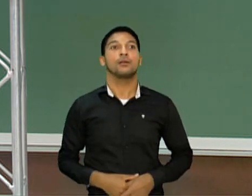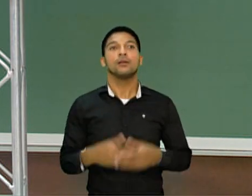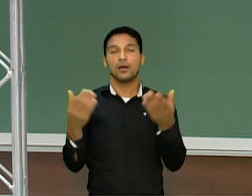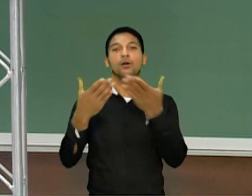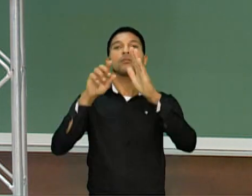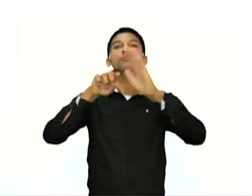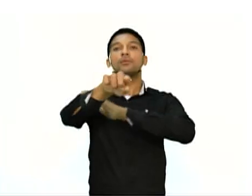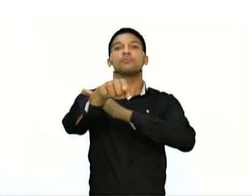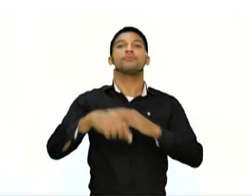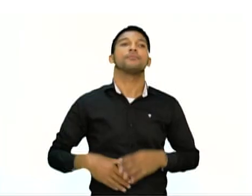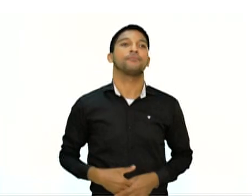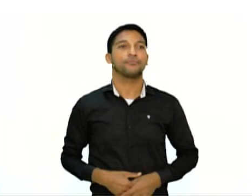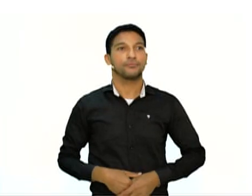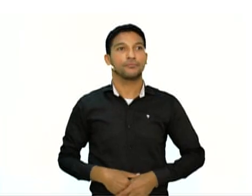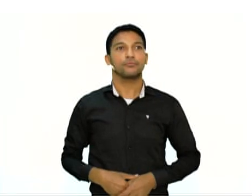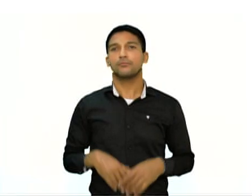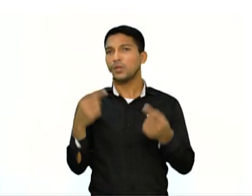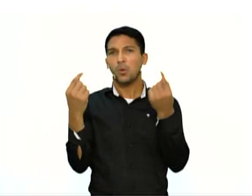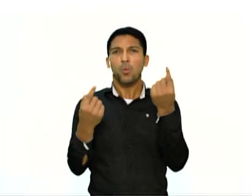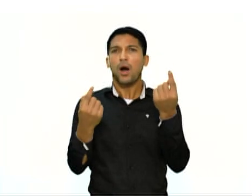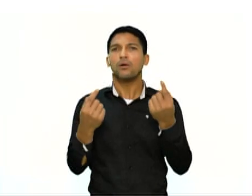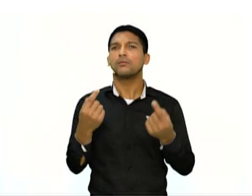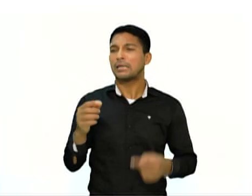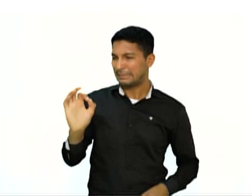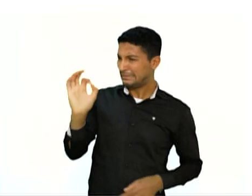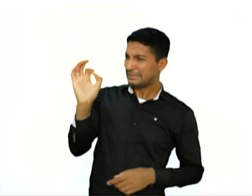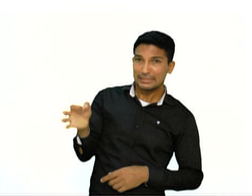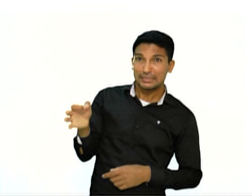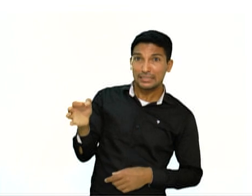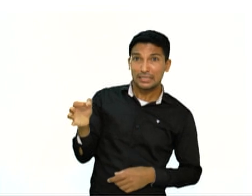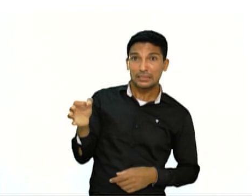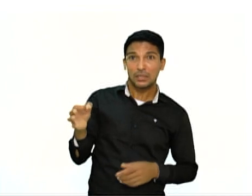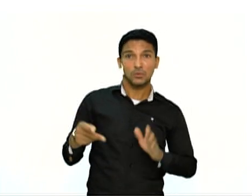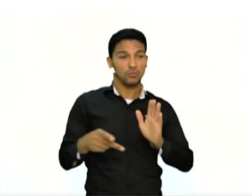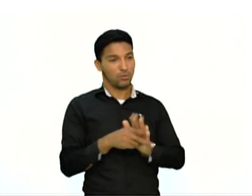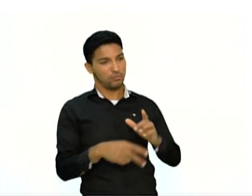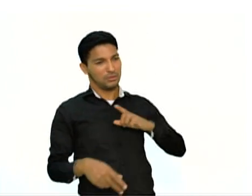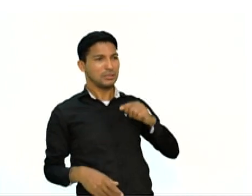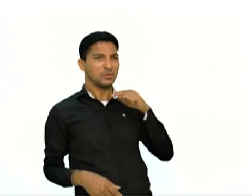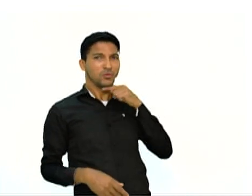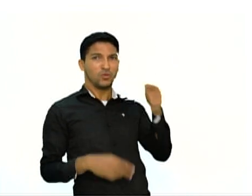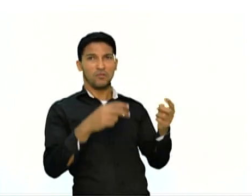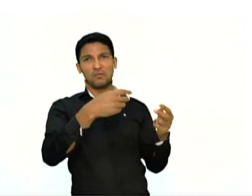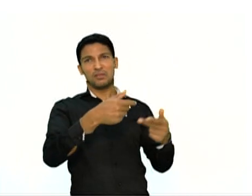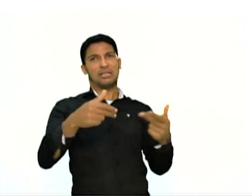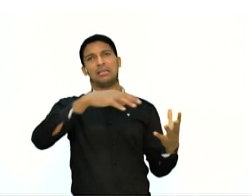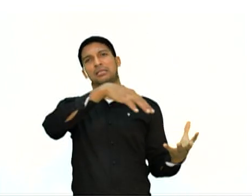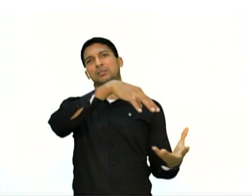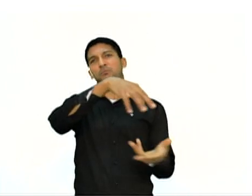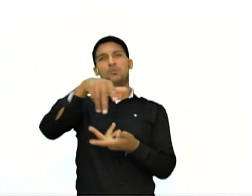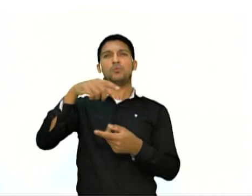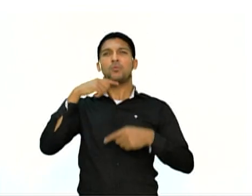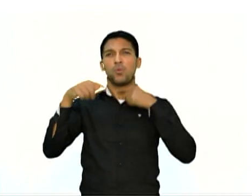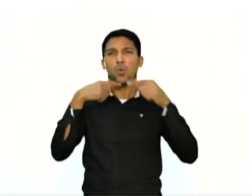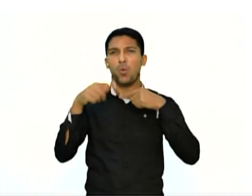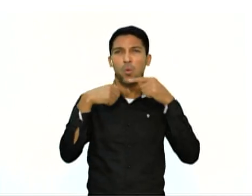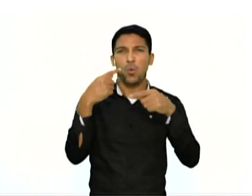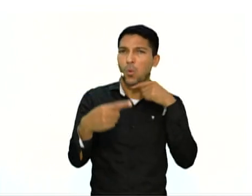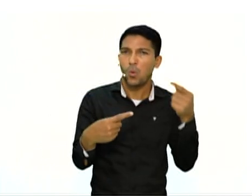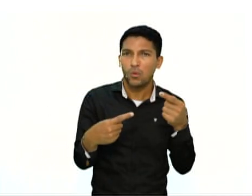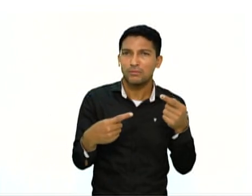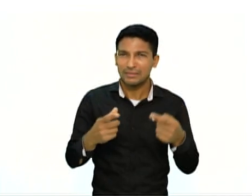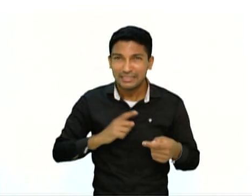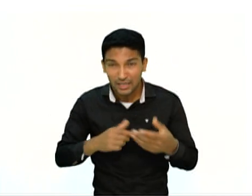essa questão. Qual a certeza resultante da dúvida de todas as coisas? Então você, estudante, vai ter alguns